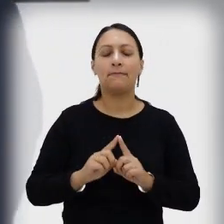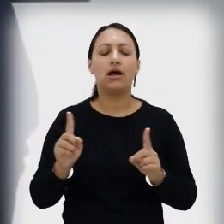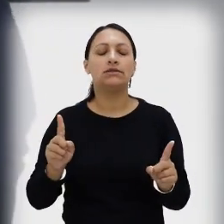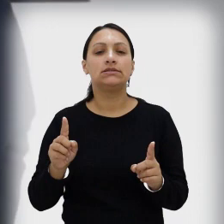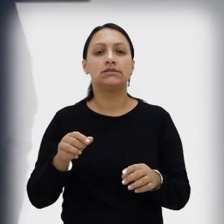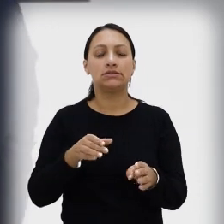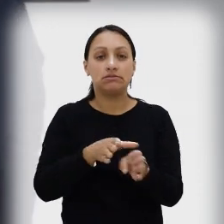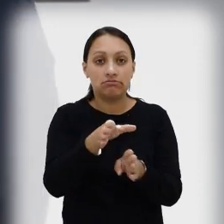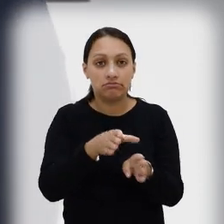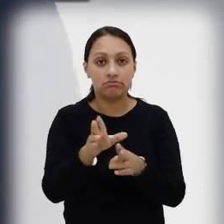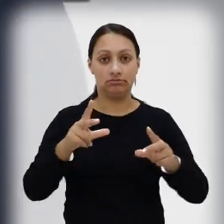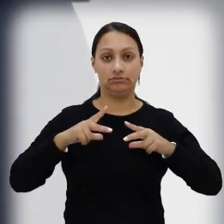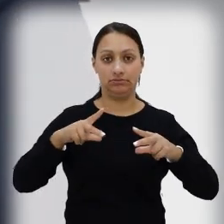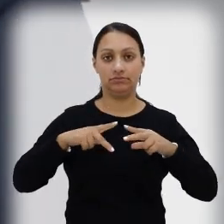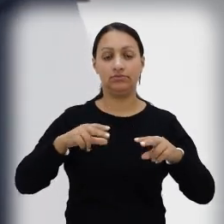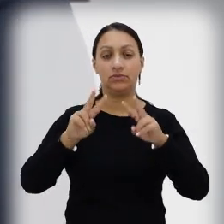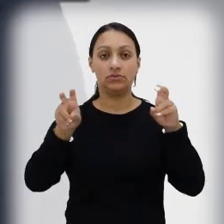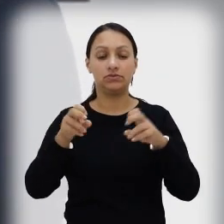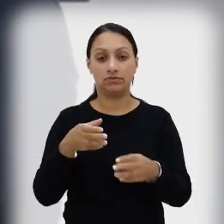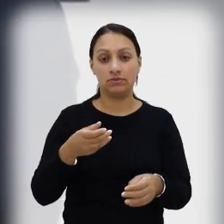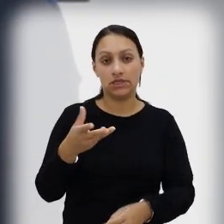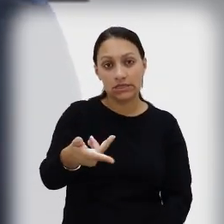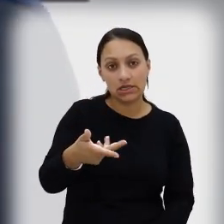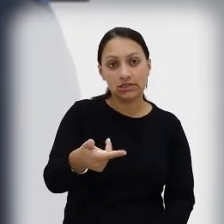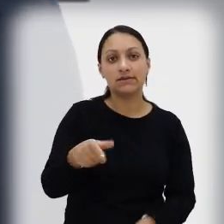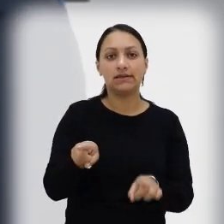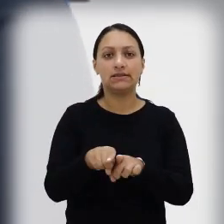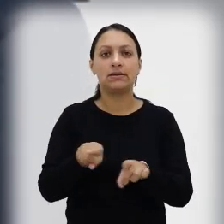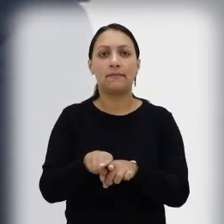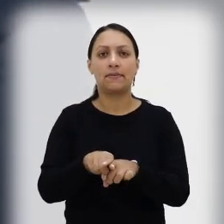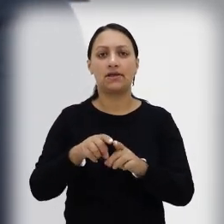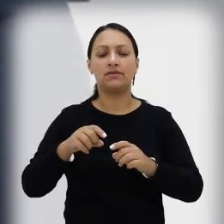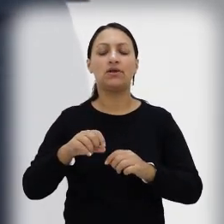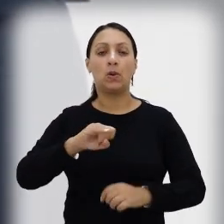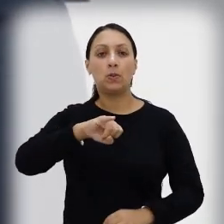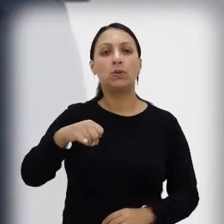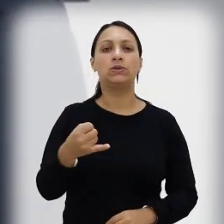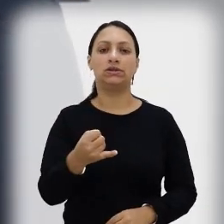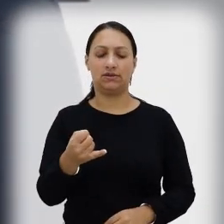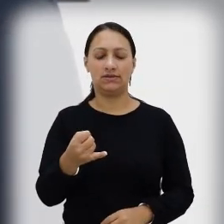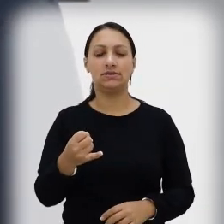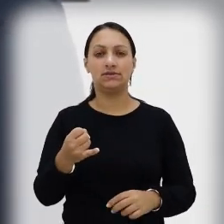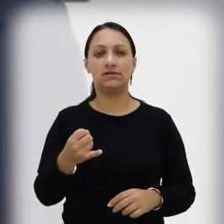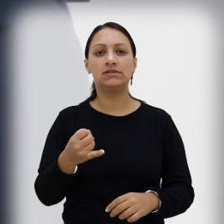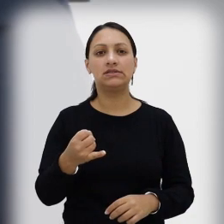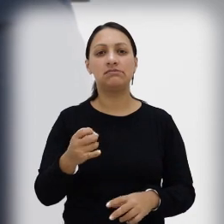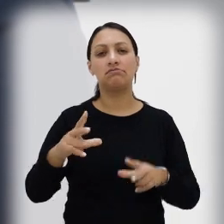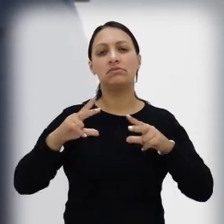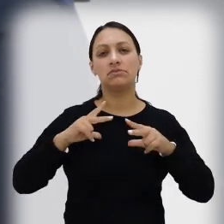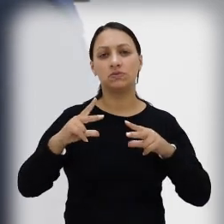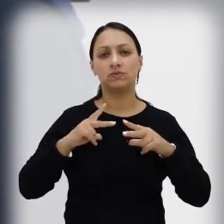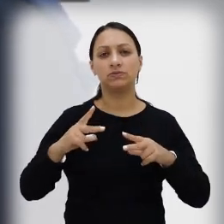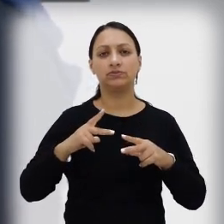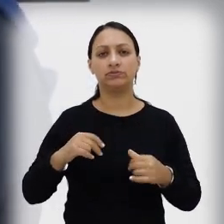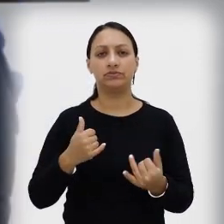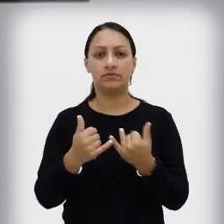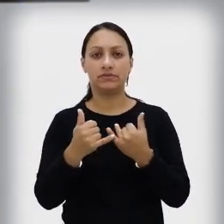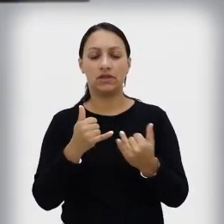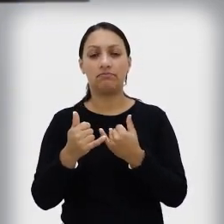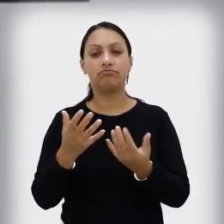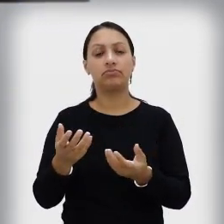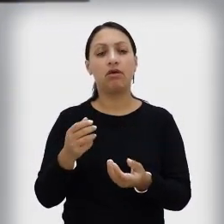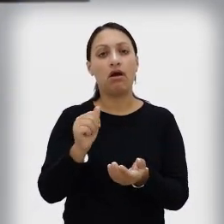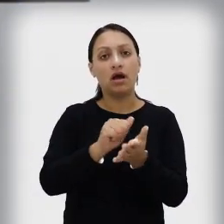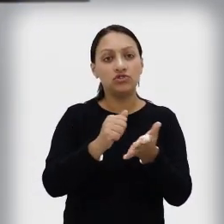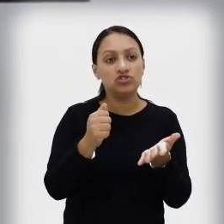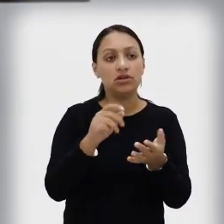individuais, como eu falei antes, a questão da aceleração, e as mentorias são janelas individuais. Né? Então, eu tenho aquela janela individual, recebi aquela agenda,